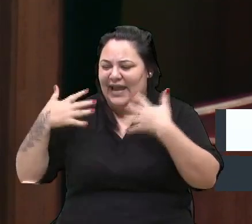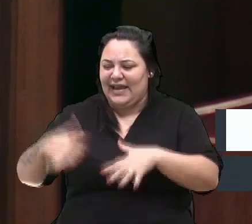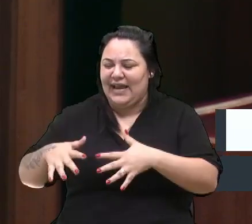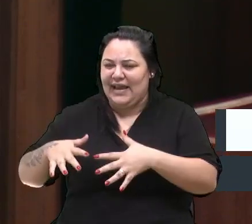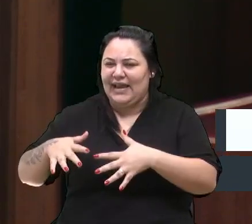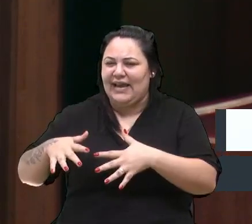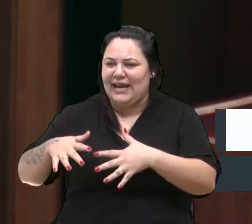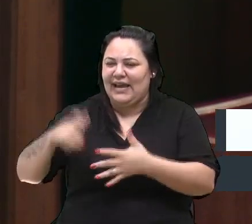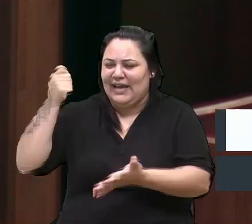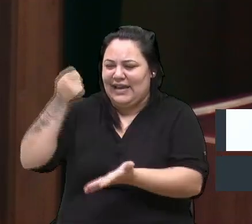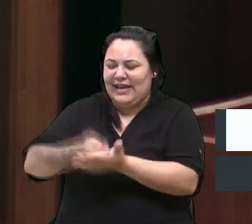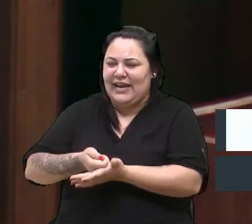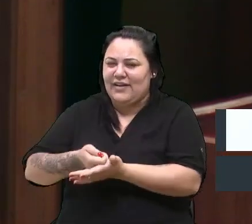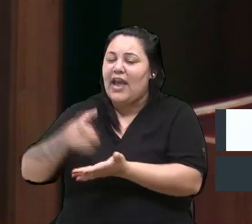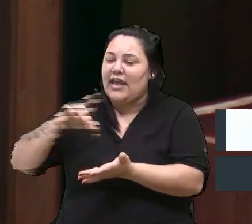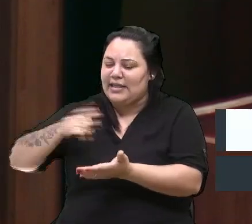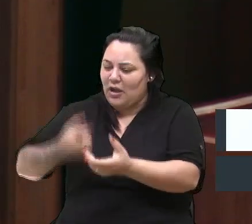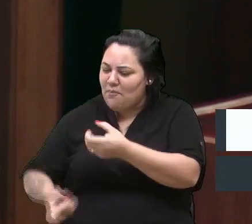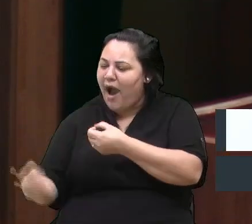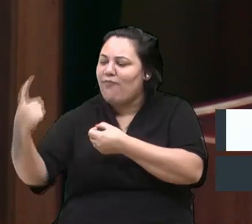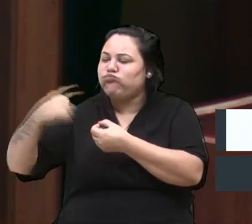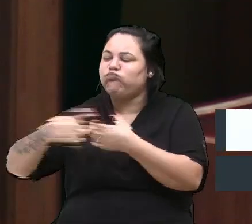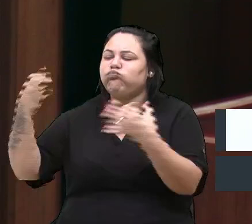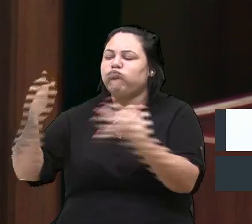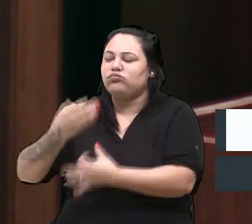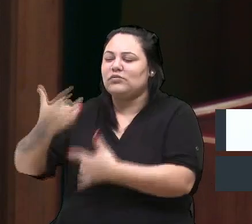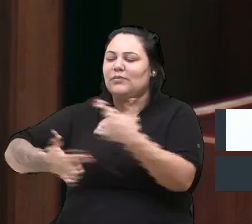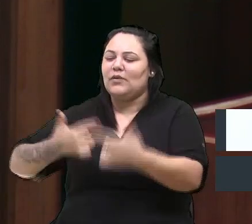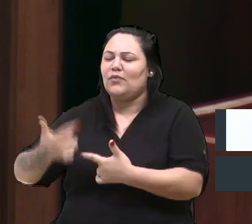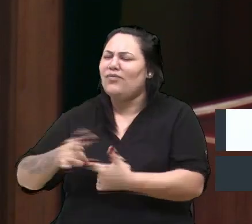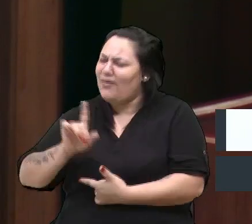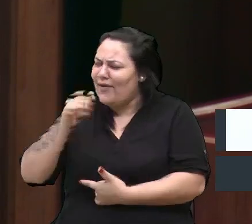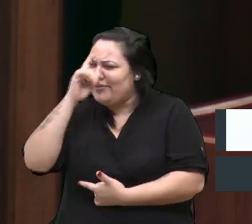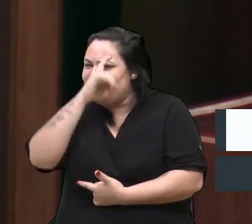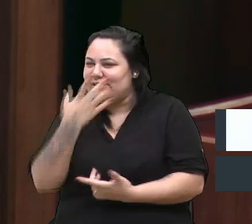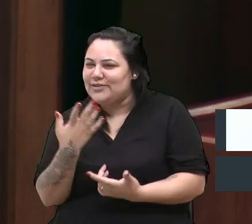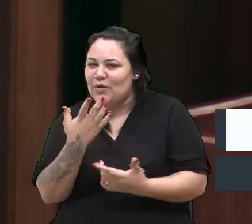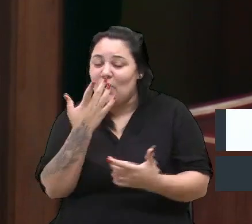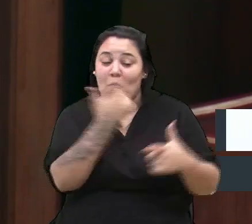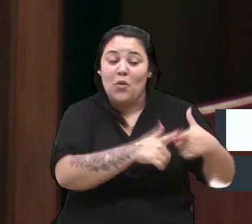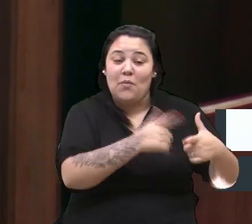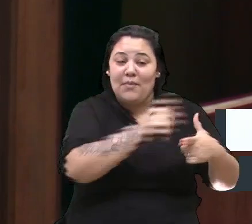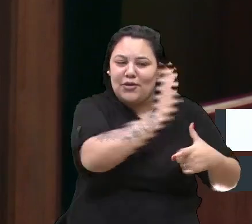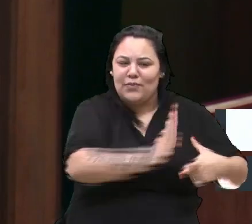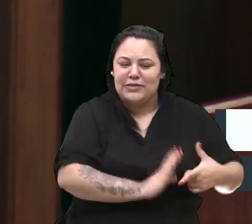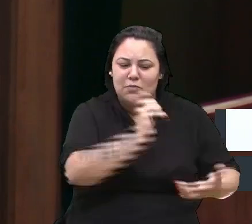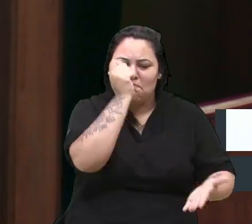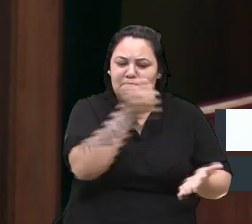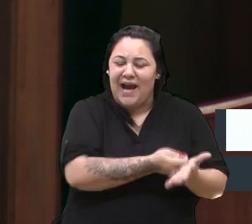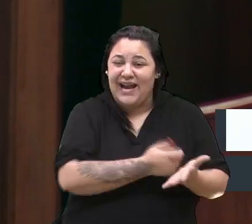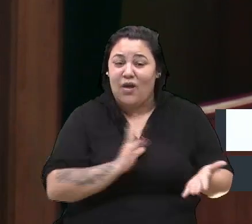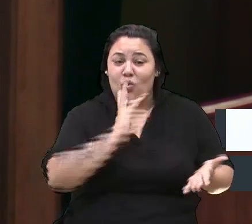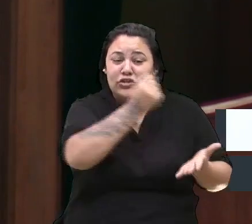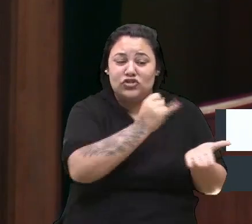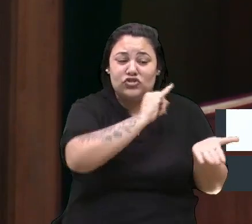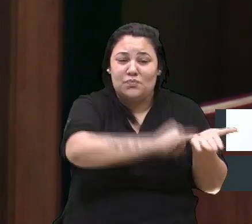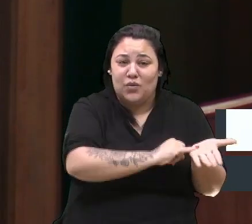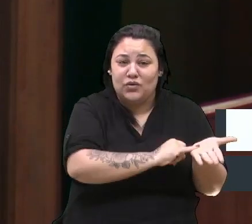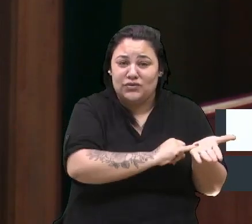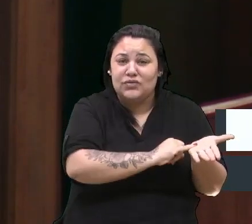excelência não seria tão complicado. O problema é que o Brasil paga a mesma quantia de imposto desses países